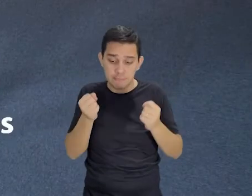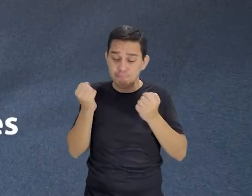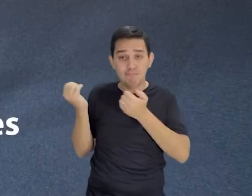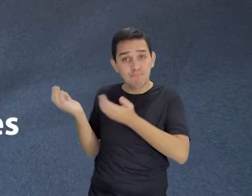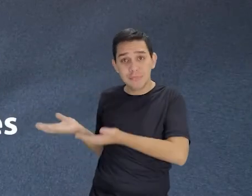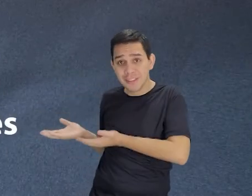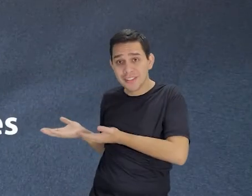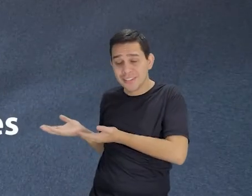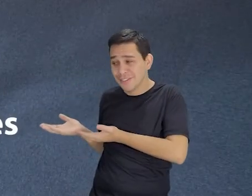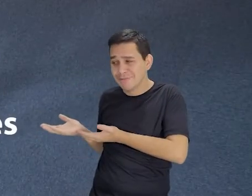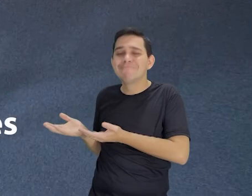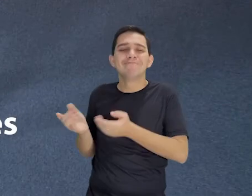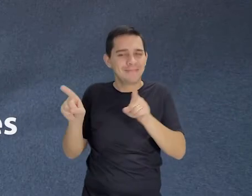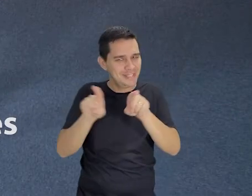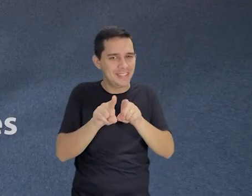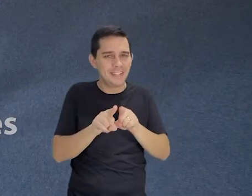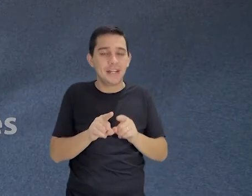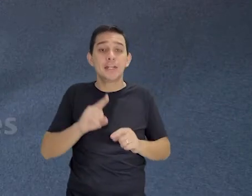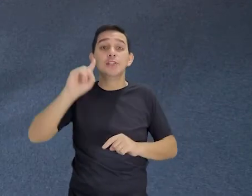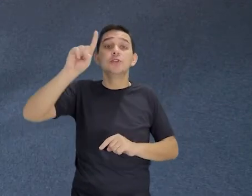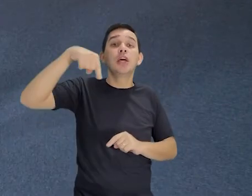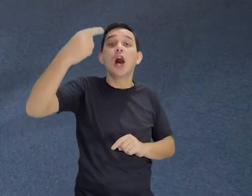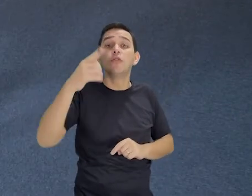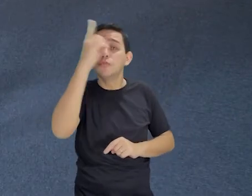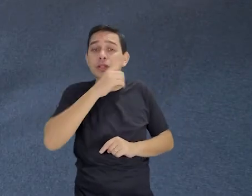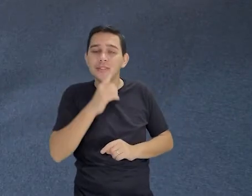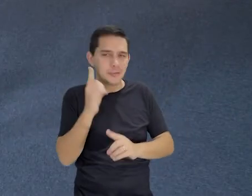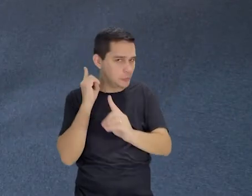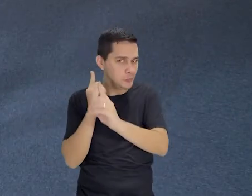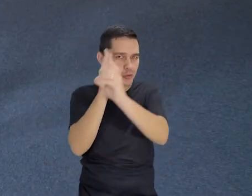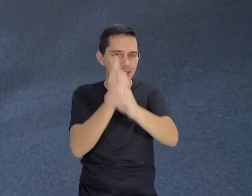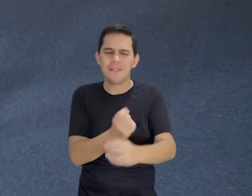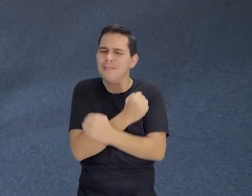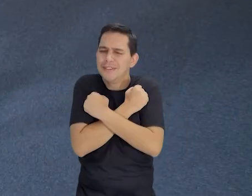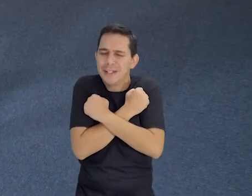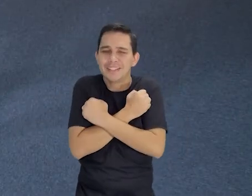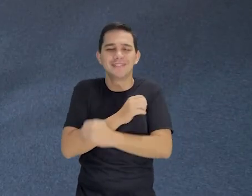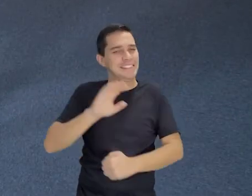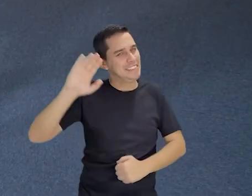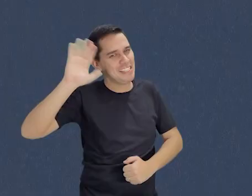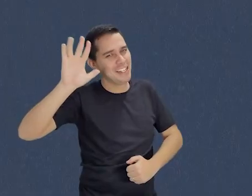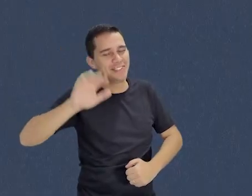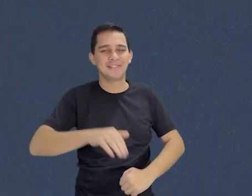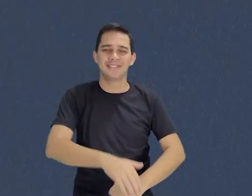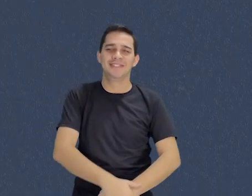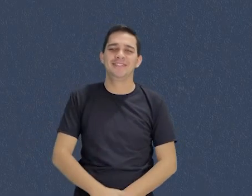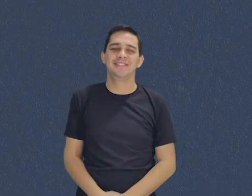Spotify e iTunes. Eu te espero no domingo que vem. Um forte abraço, até mais!